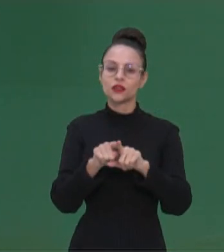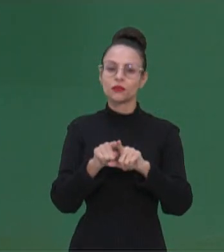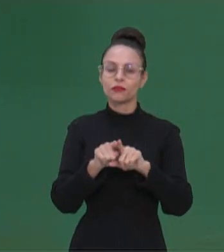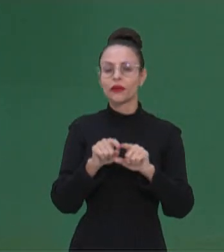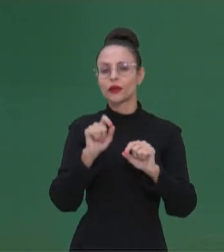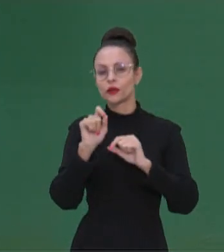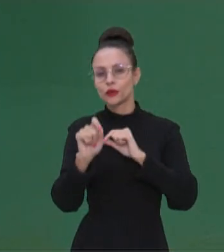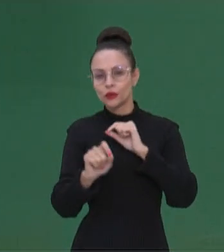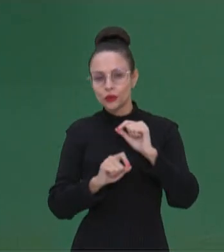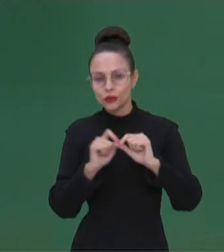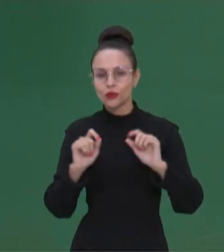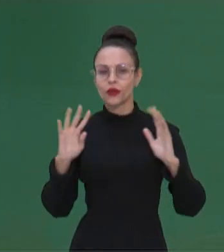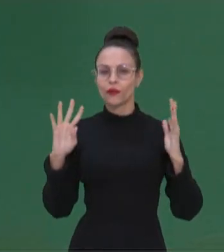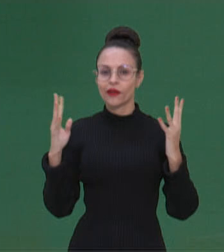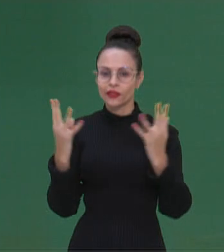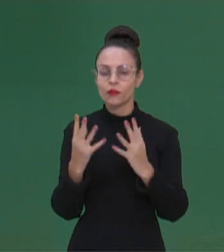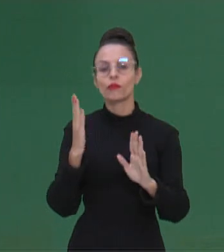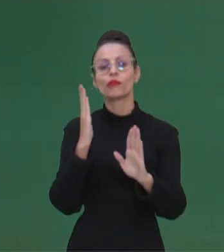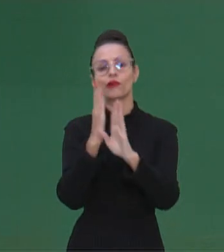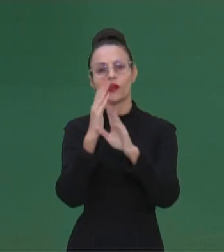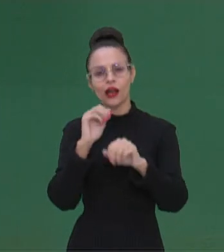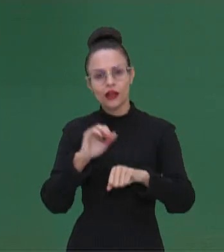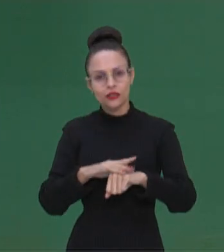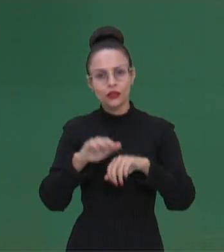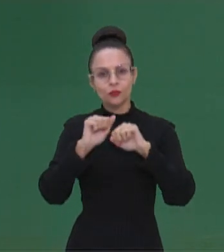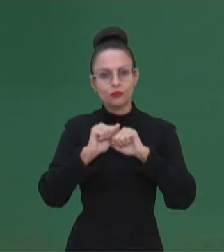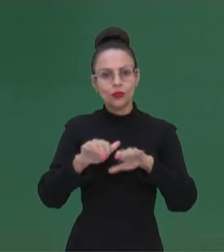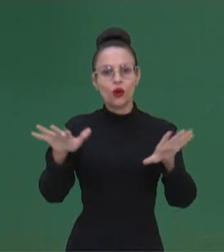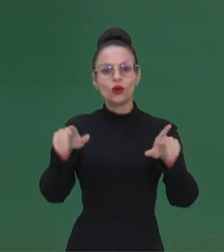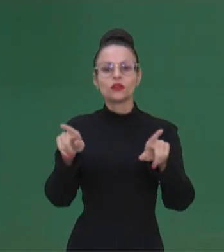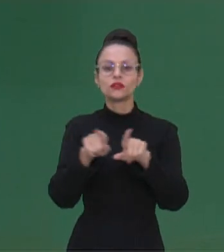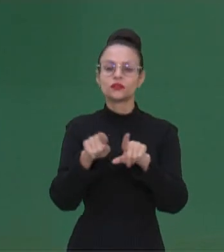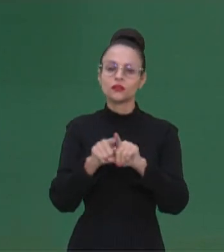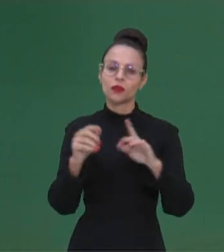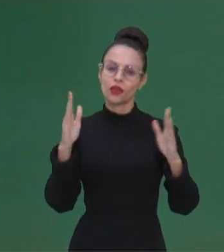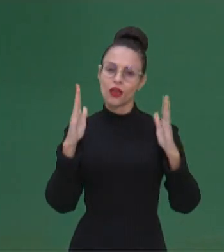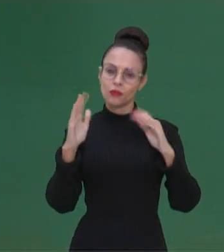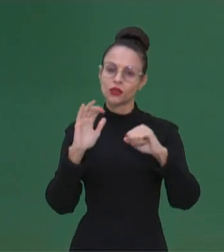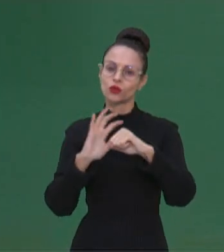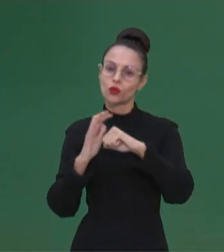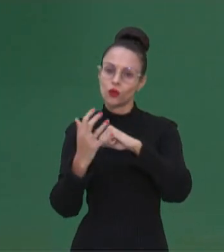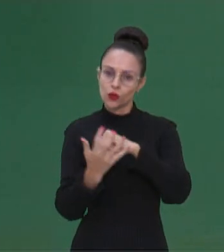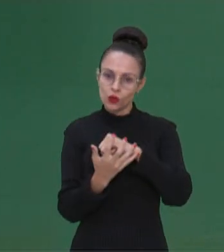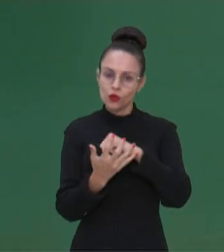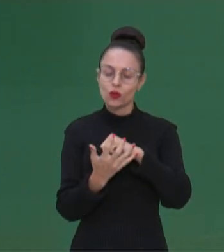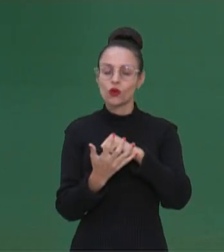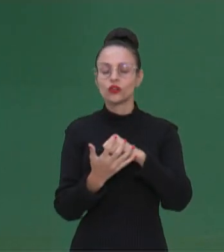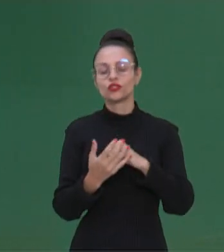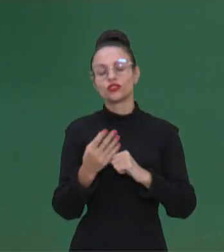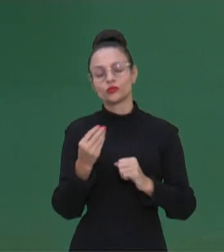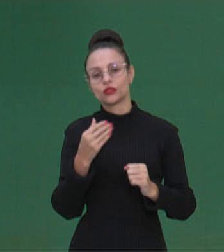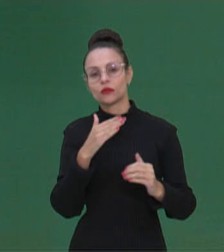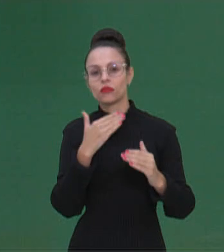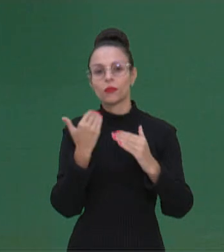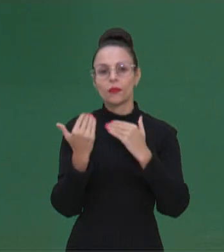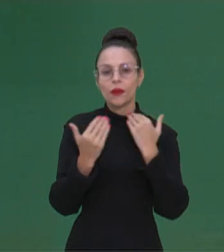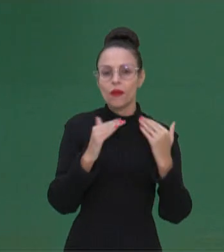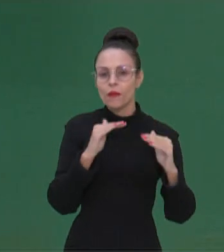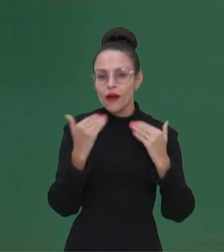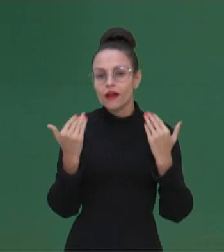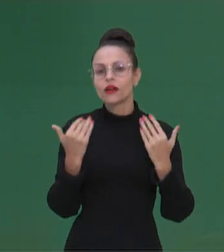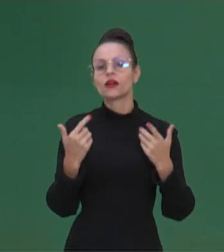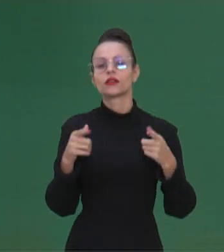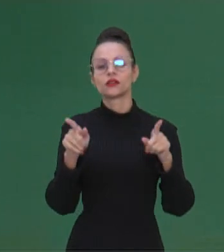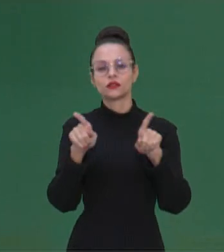por causa da pandemia, em época de coronavírus, em época de muitas mortes, né?